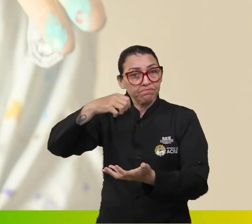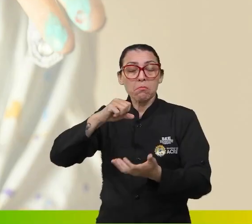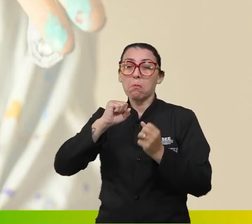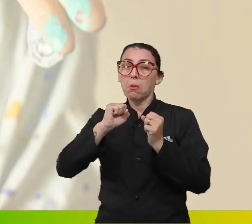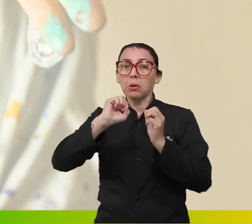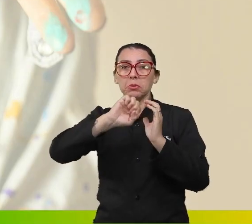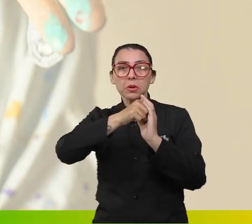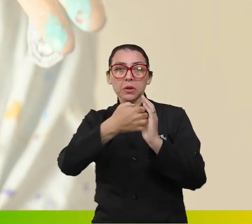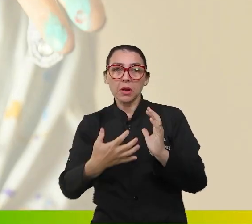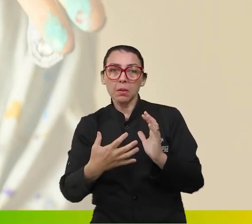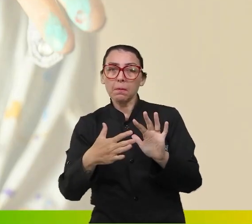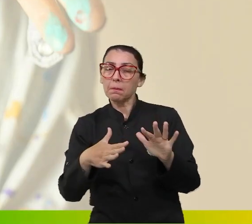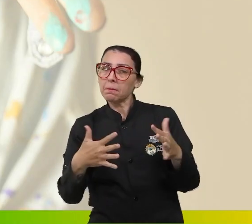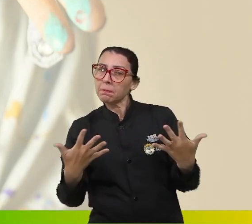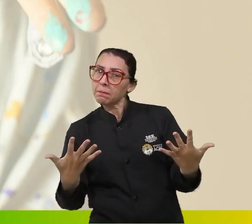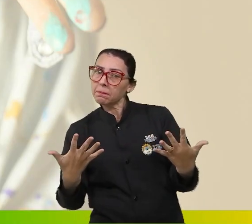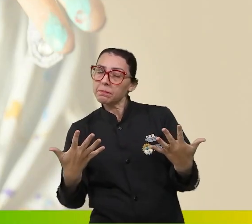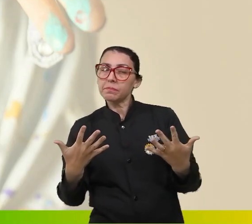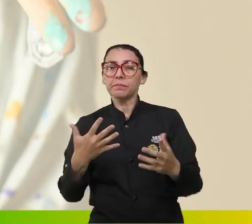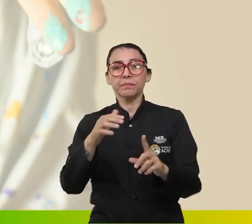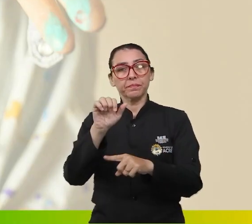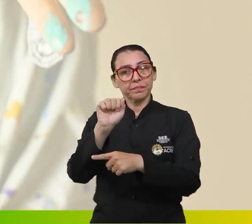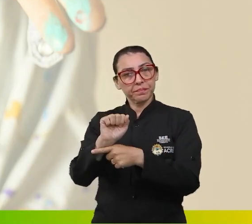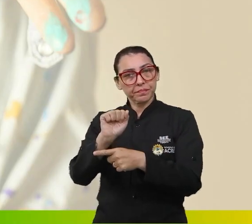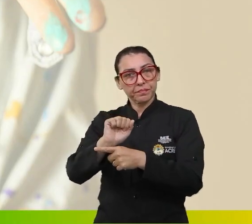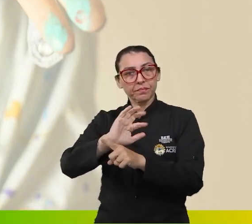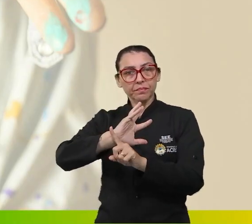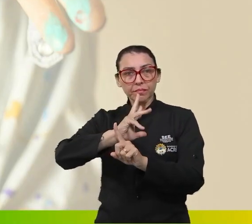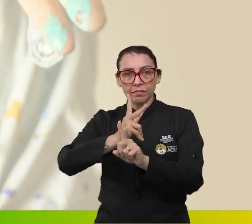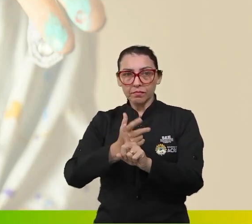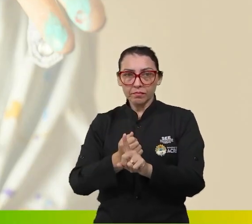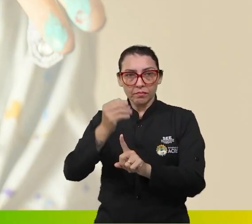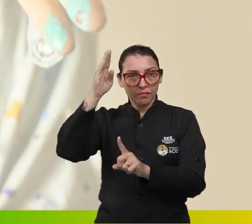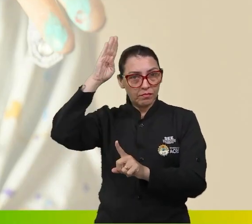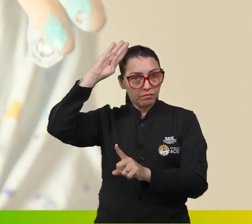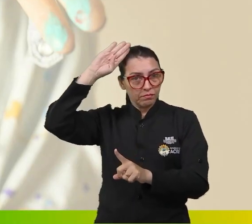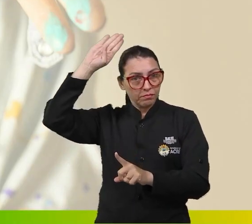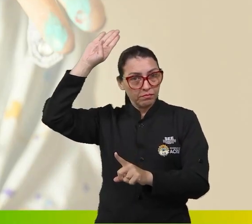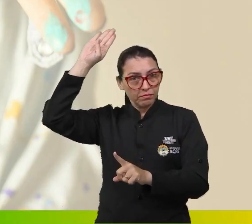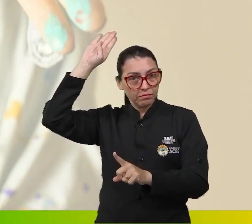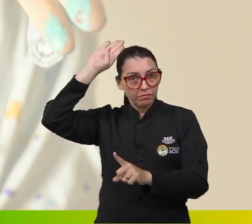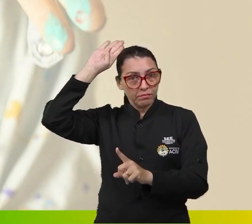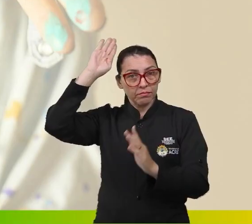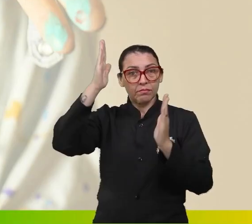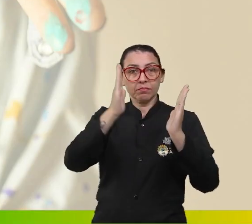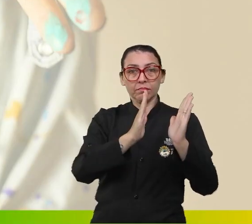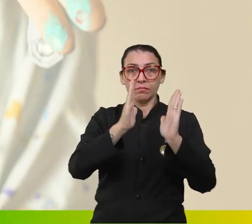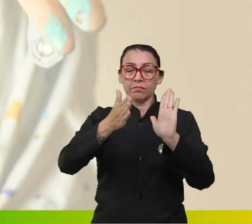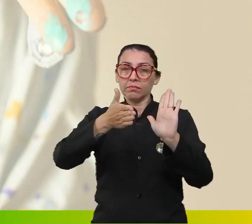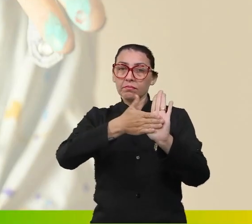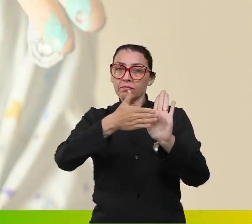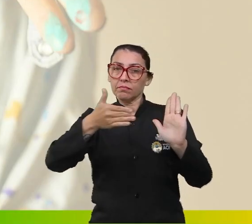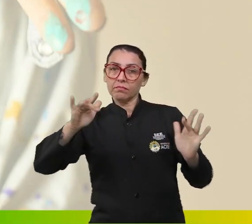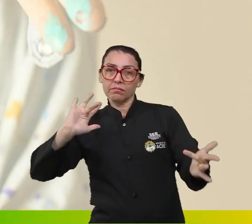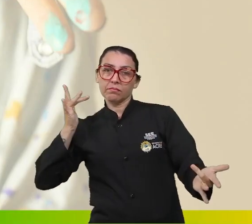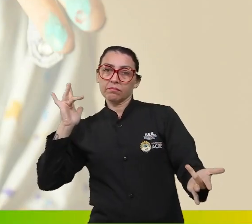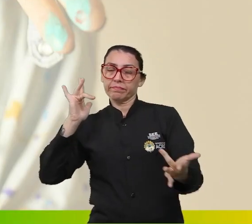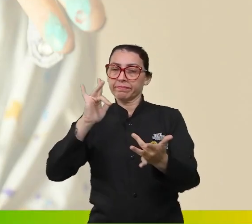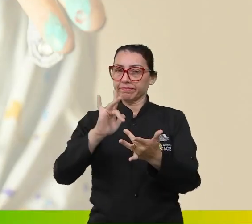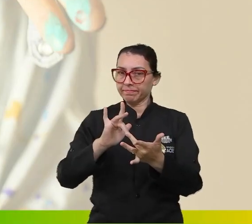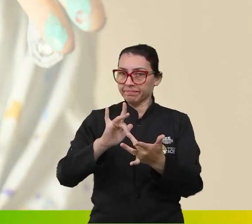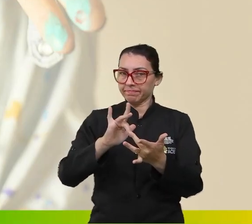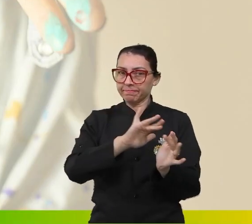ser caracterizado como: letra A, arte acadêmica, pois segue padrões